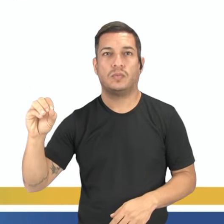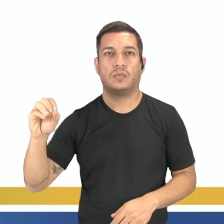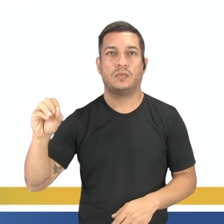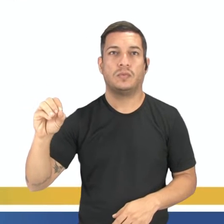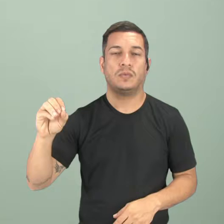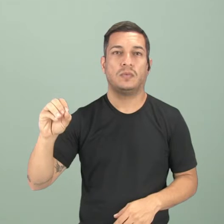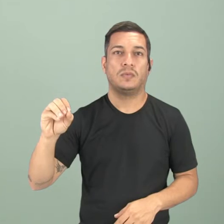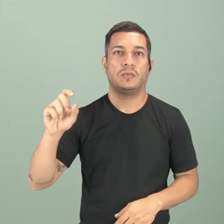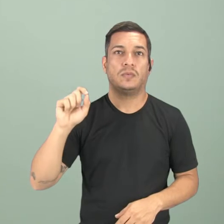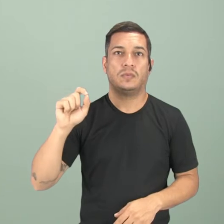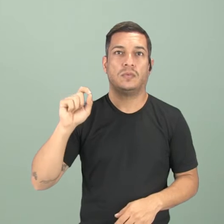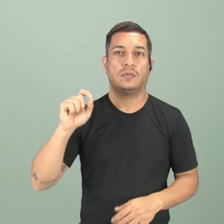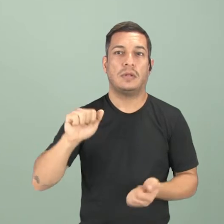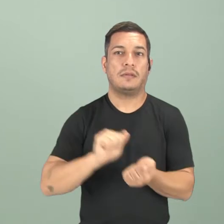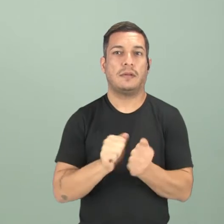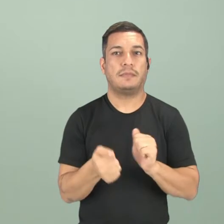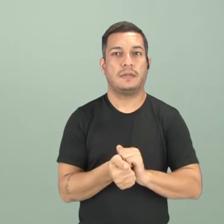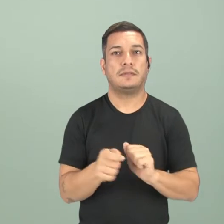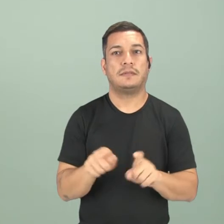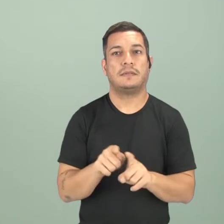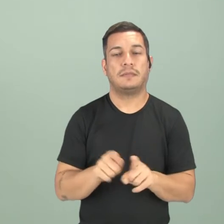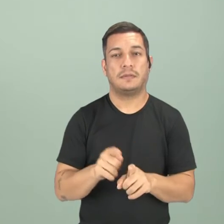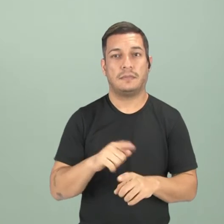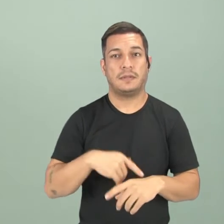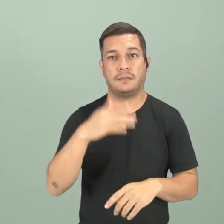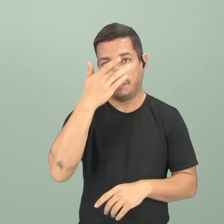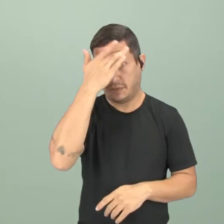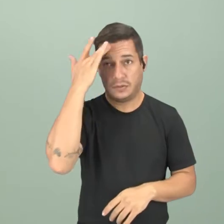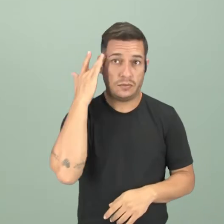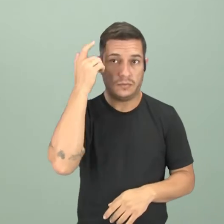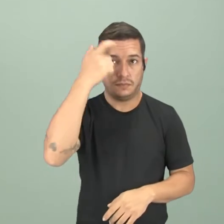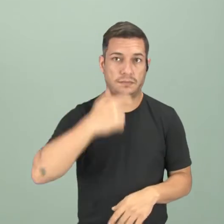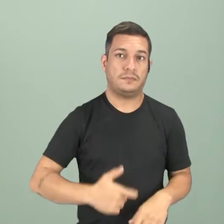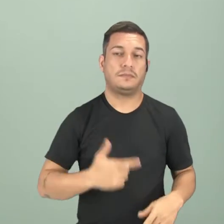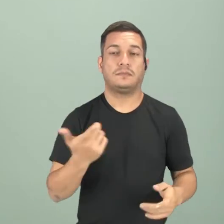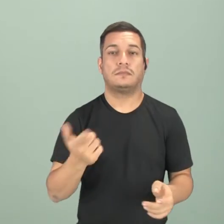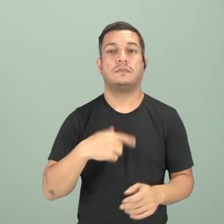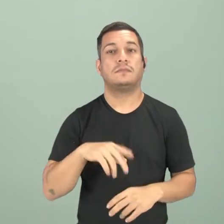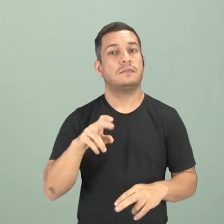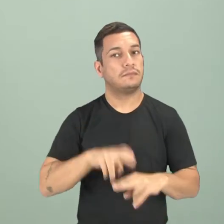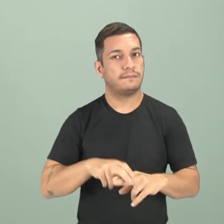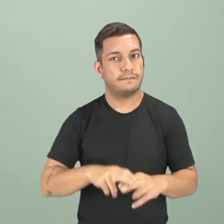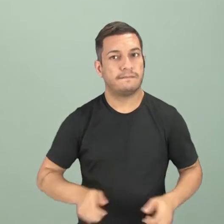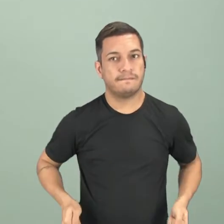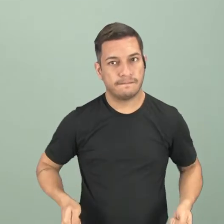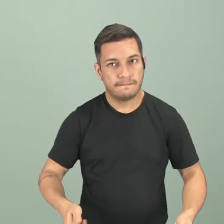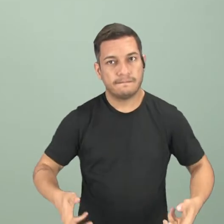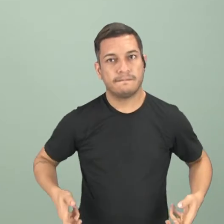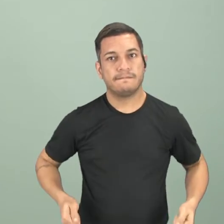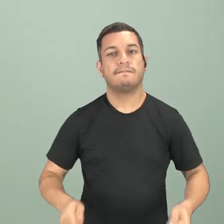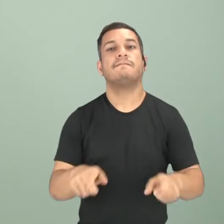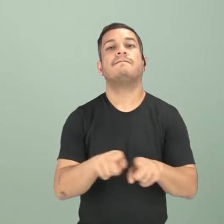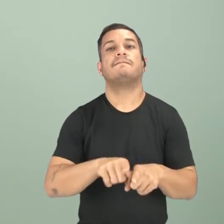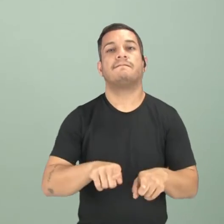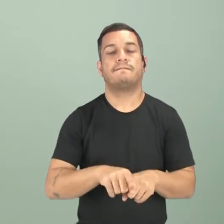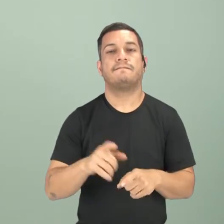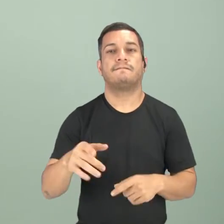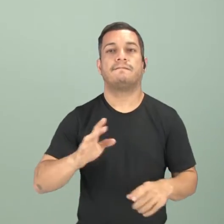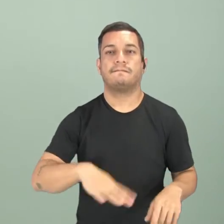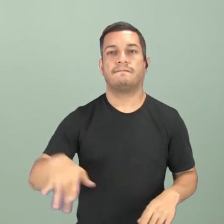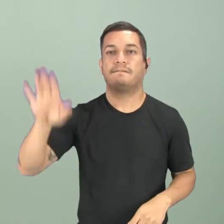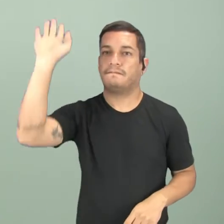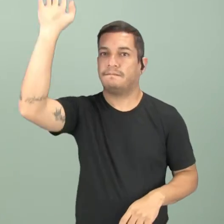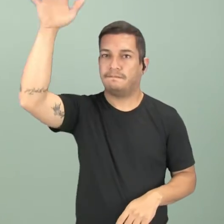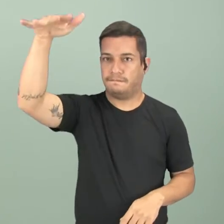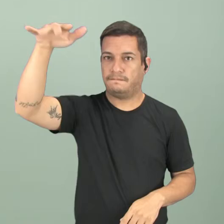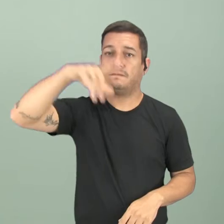também a questão da adaptação para o atleta, bem como ainda as cadeiras de rodas, de rugby, de basquete.